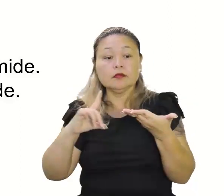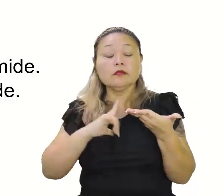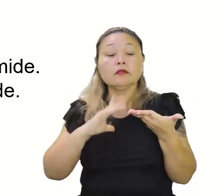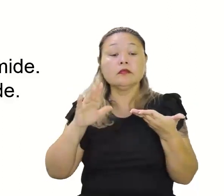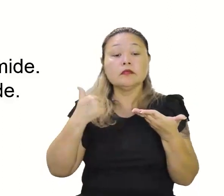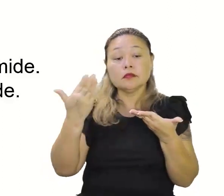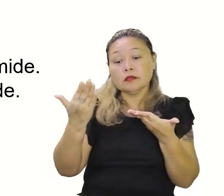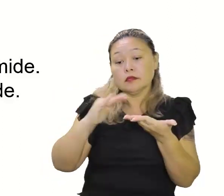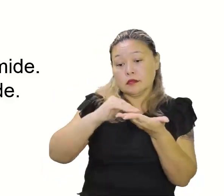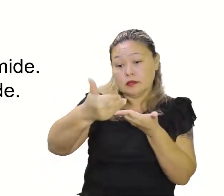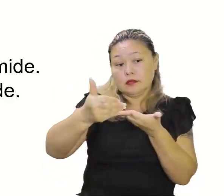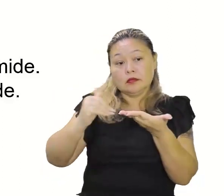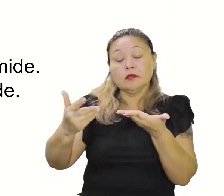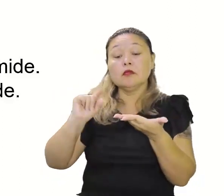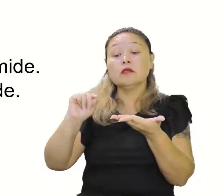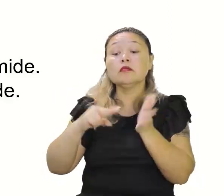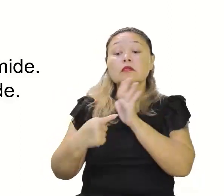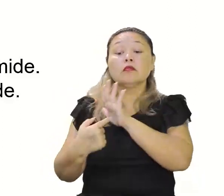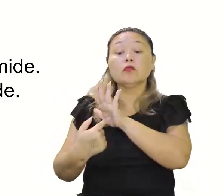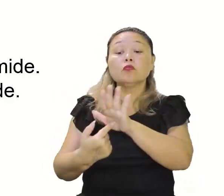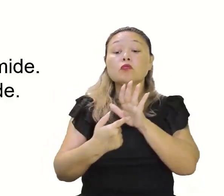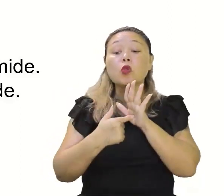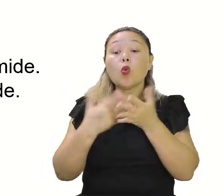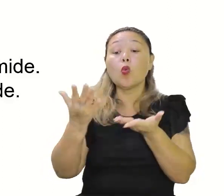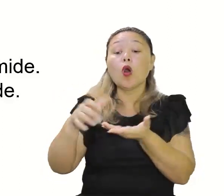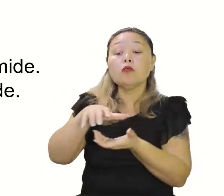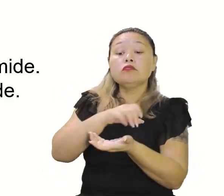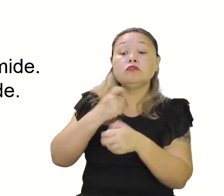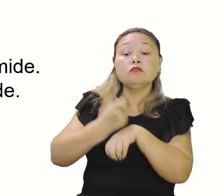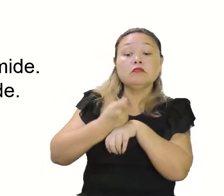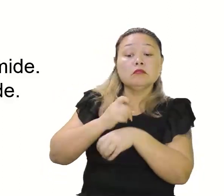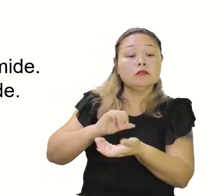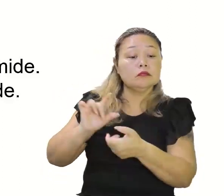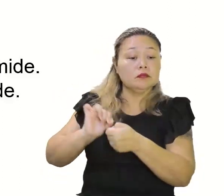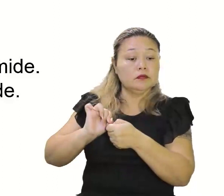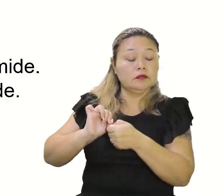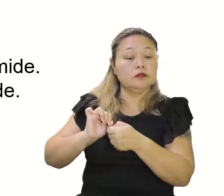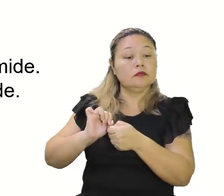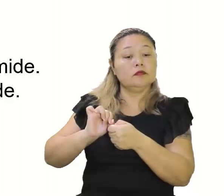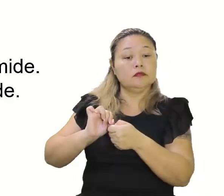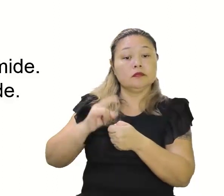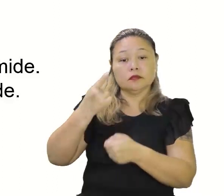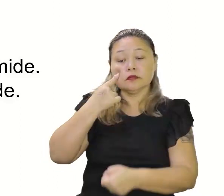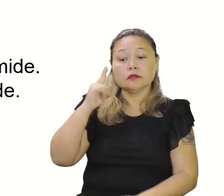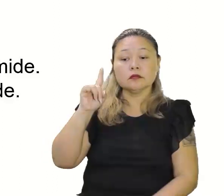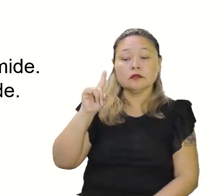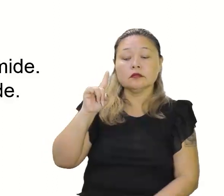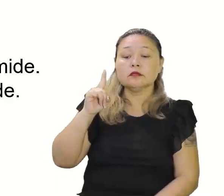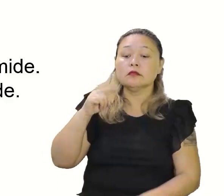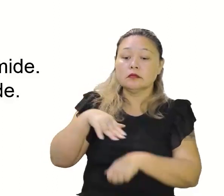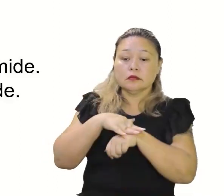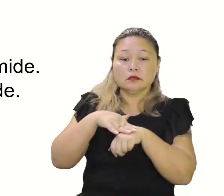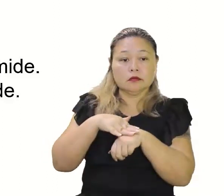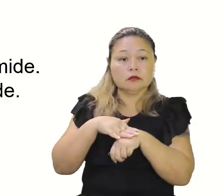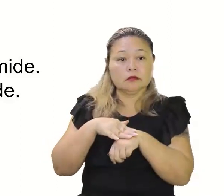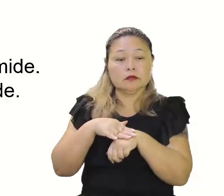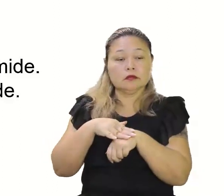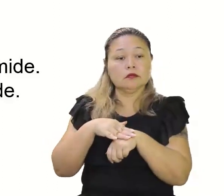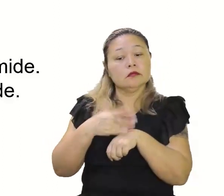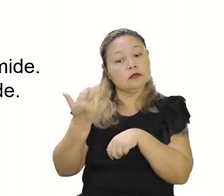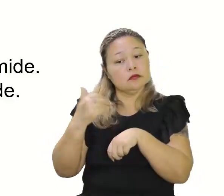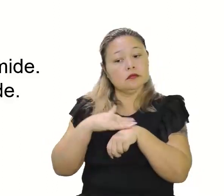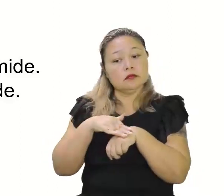essas planificações representam que sólidos geométricos? Bora ver. Aí tem um ponto, só para a gente poder conversar. Vamos conversar com ele aqui rapidinho, um